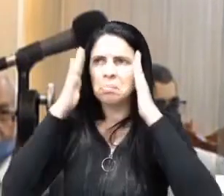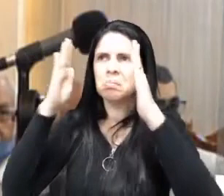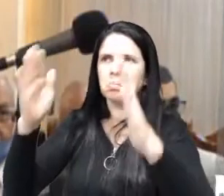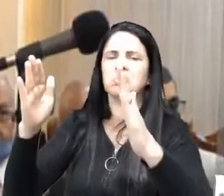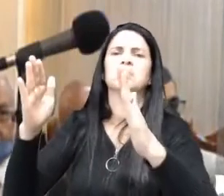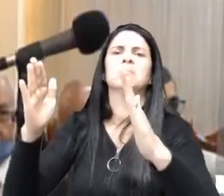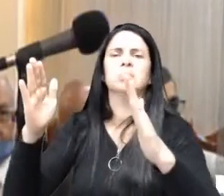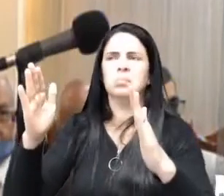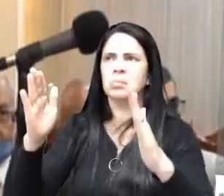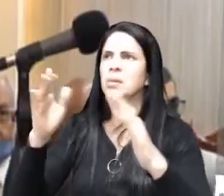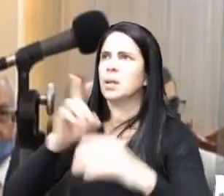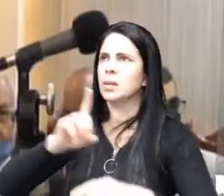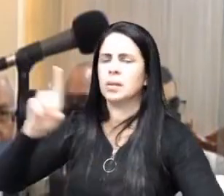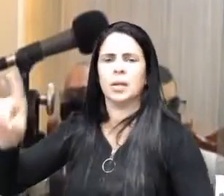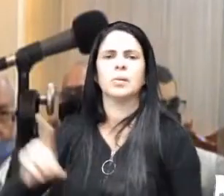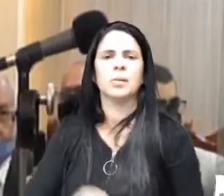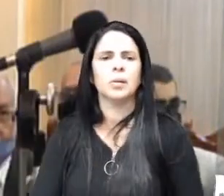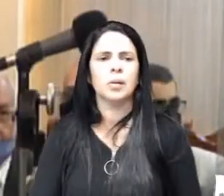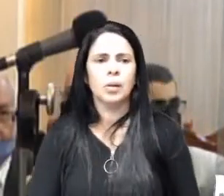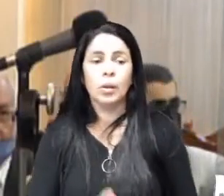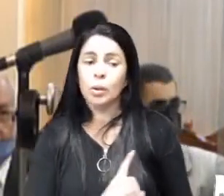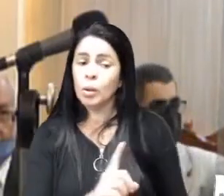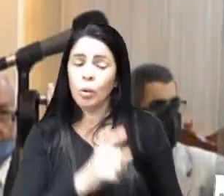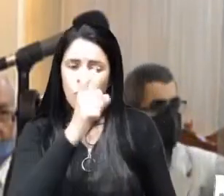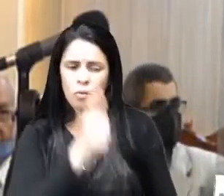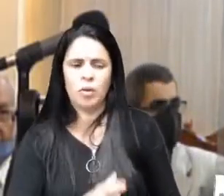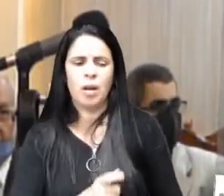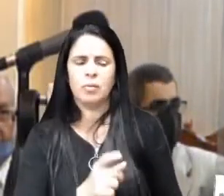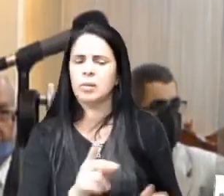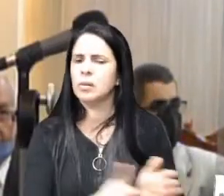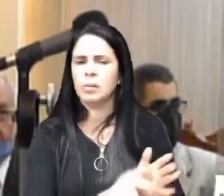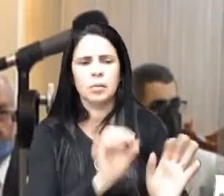mesmo, não se achava melhor do que ninguém.